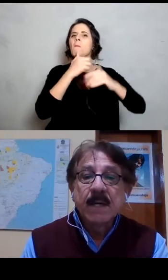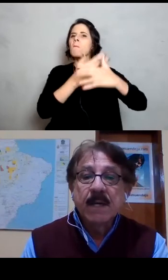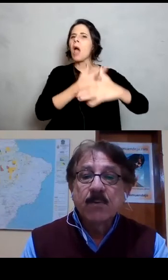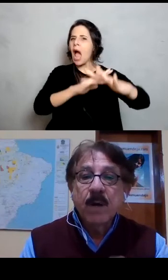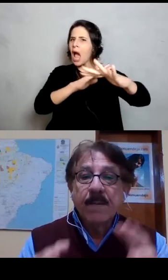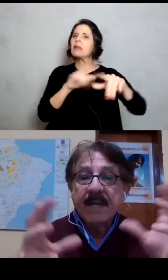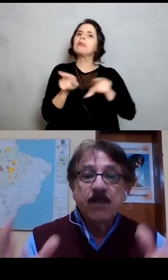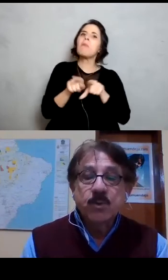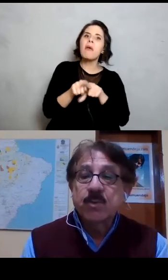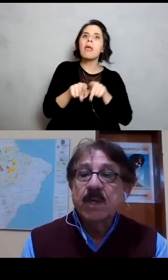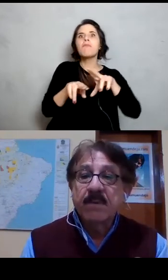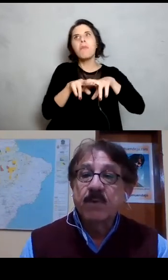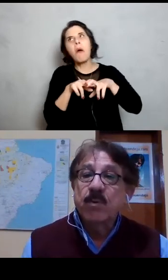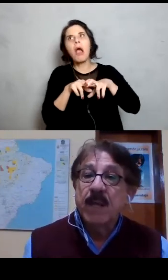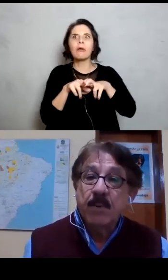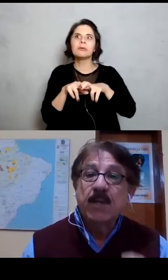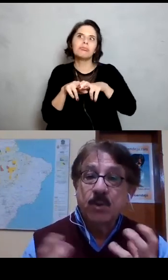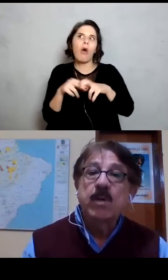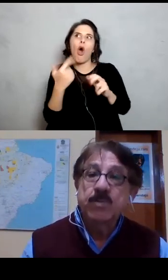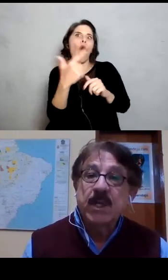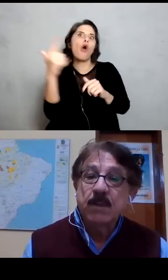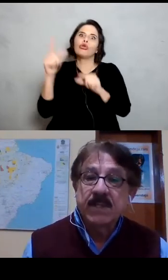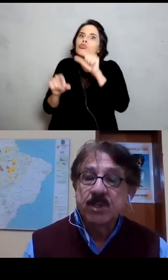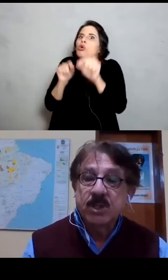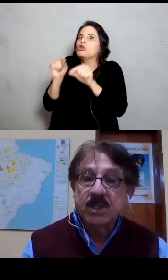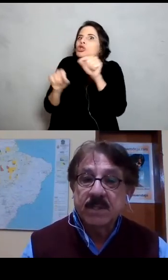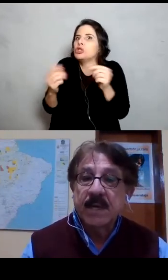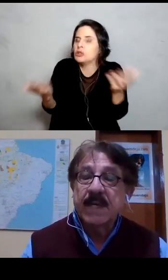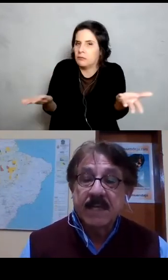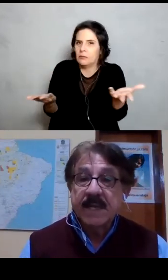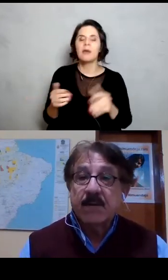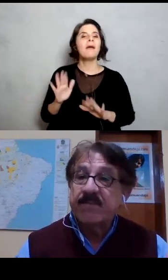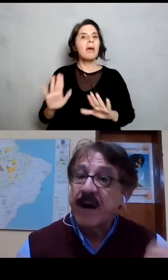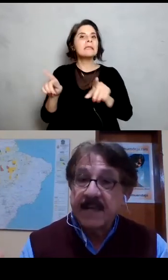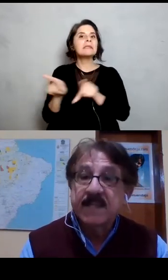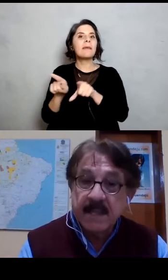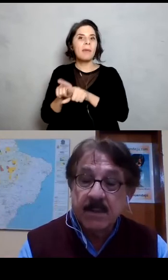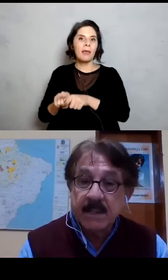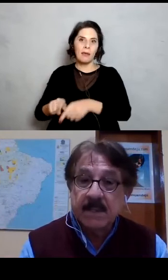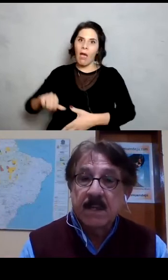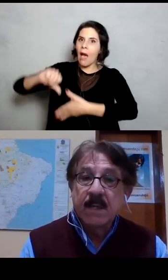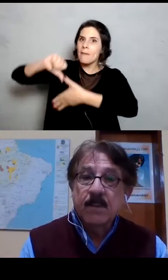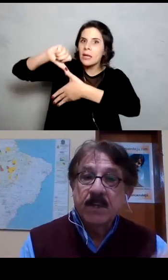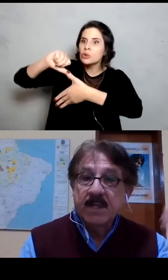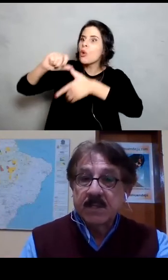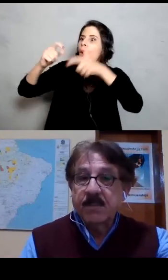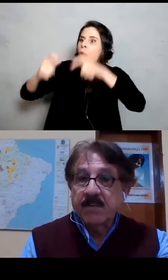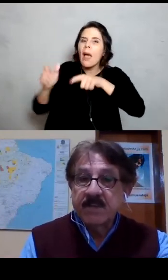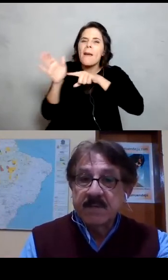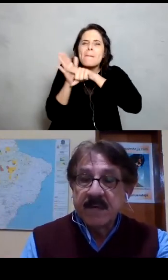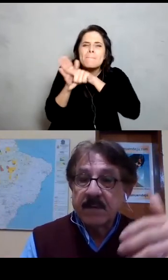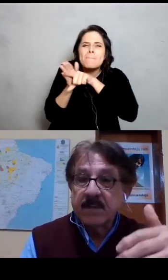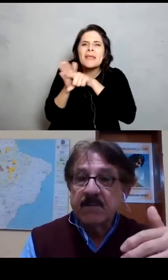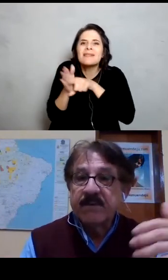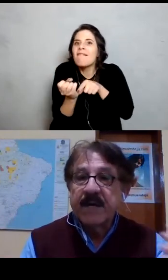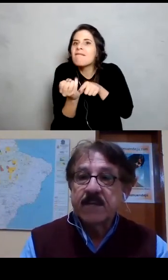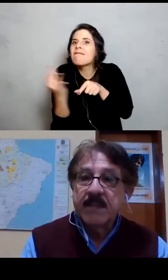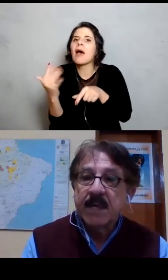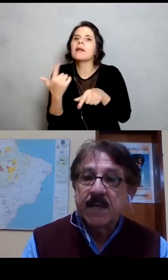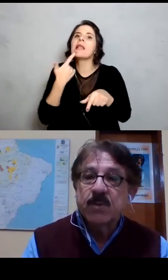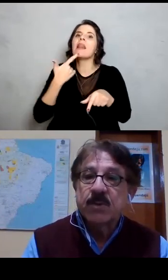falar, a América do Sul também virou um laboratório de línguas indígenas. Aqui entraram várias línguas, porque esses povos que vieram, então,